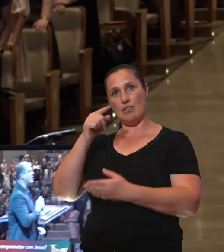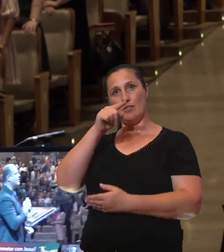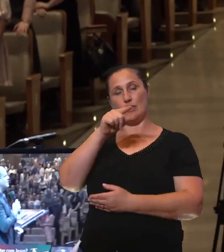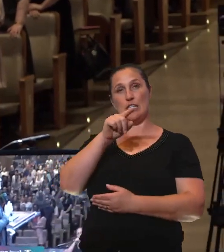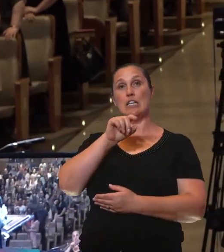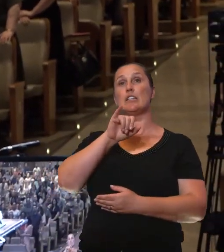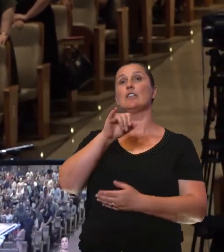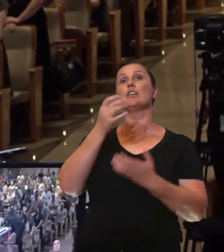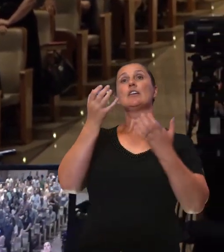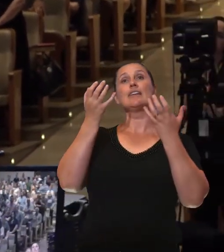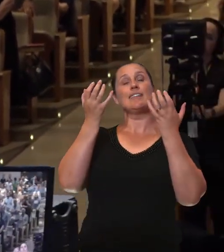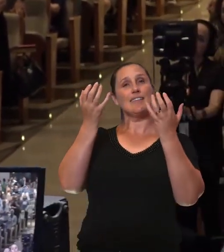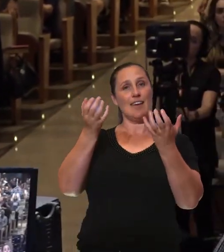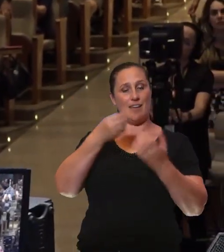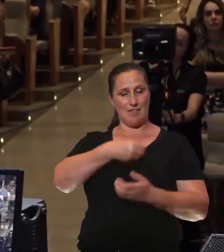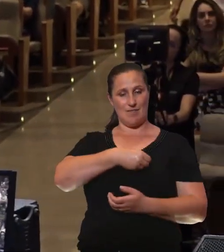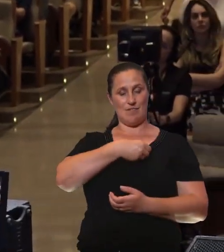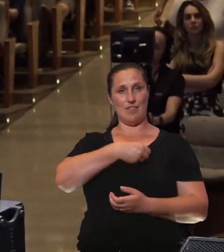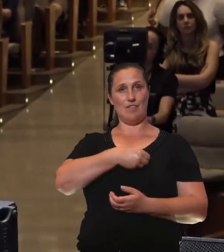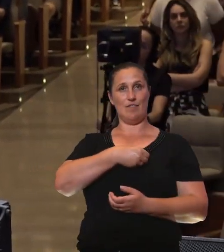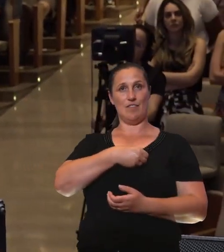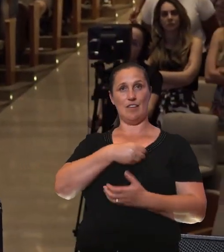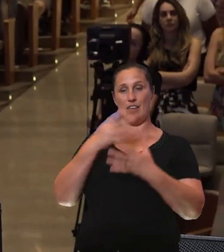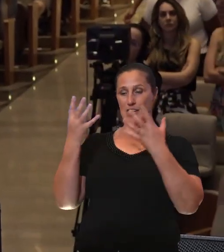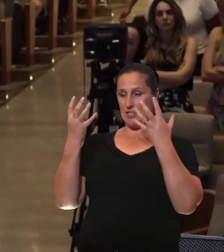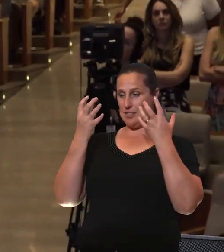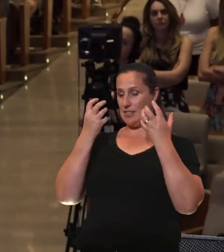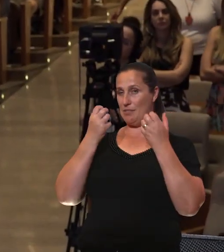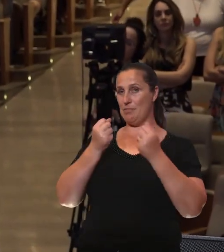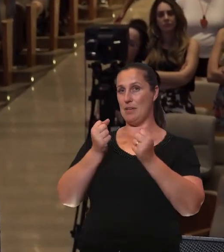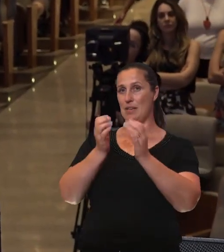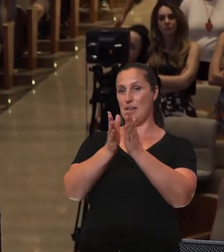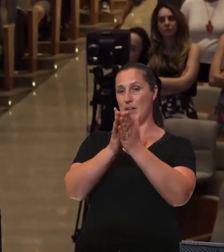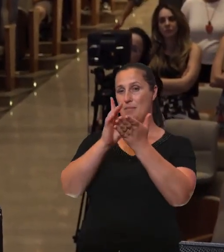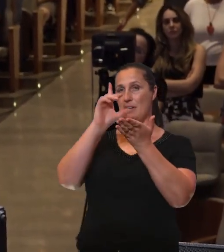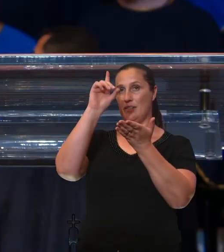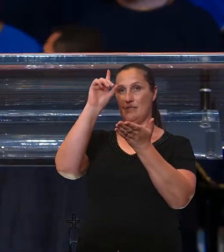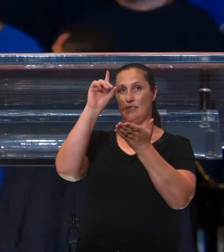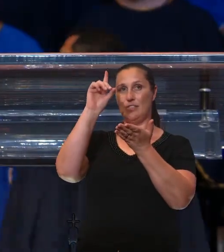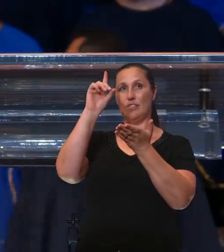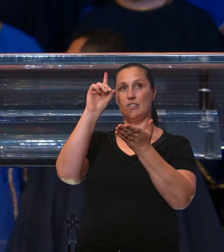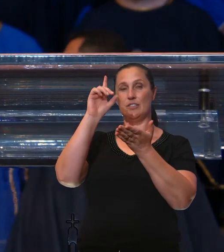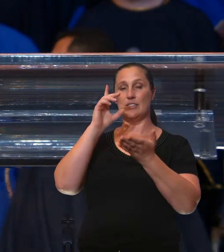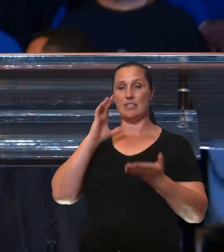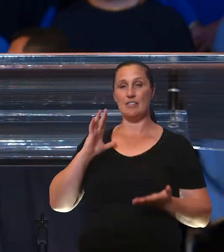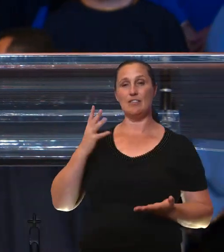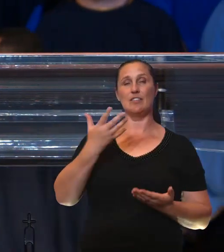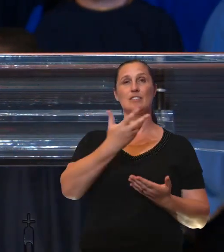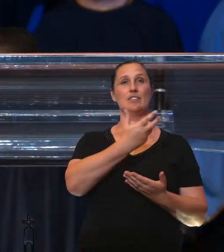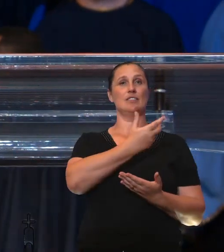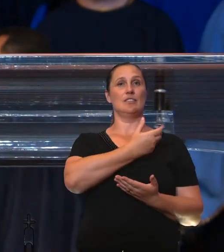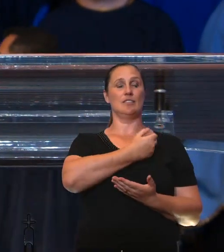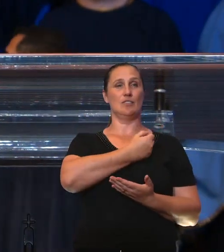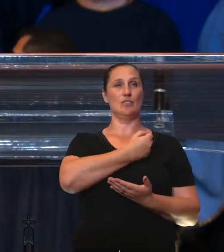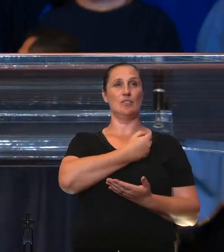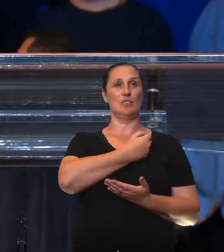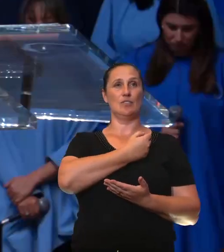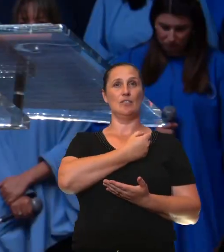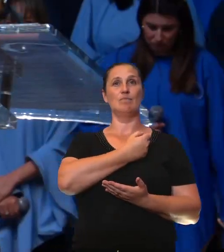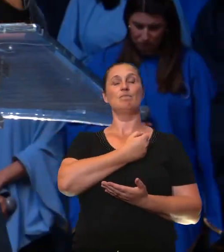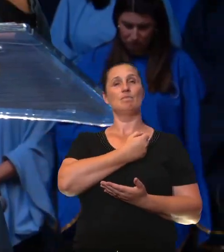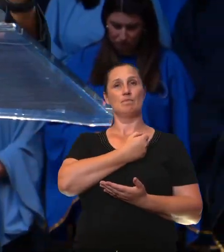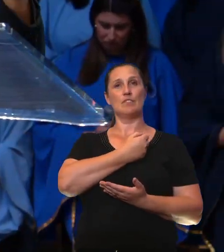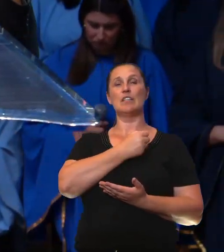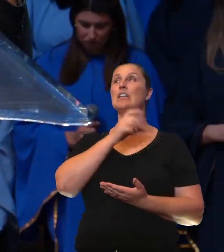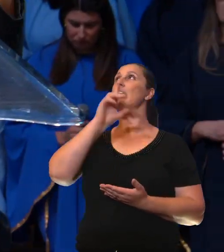quer viver e receber esta palavra de Deus, uma palavra de salvação, e a palavra